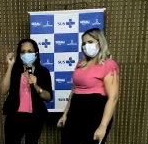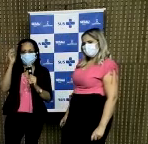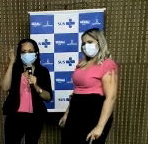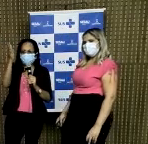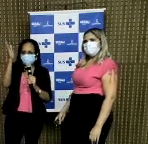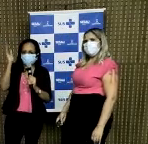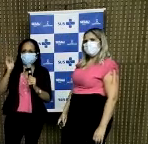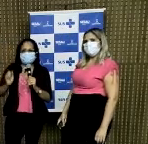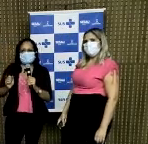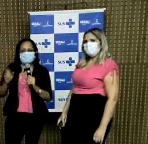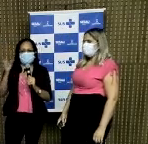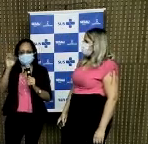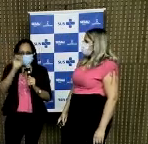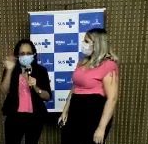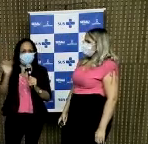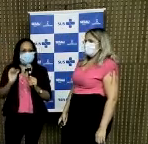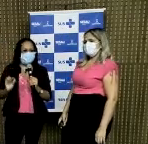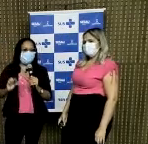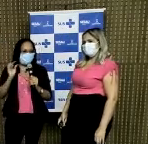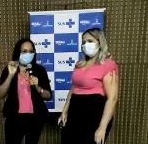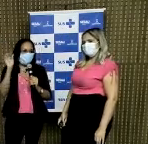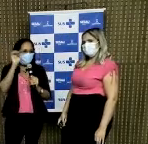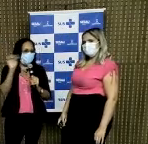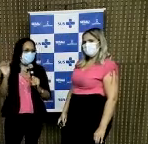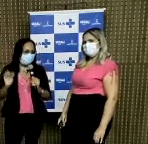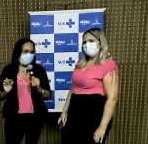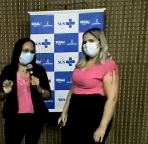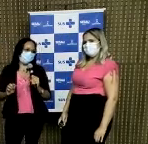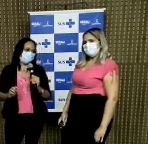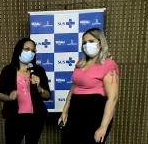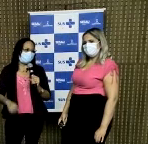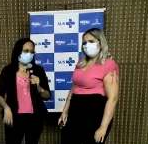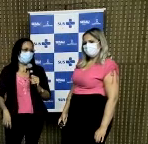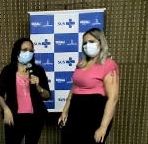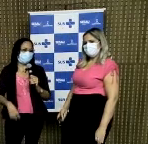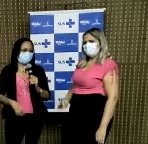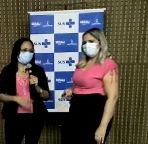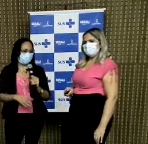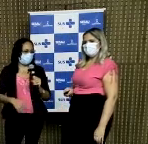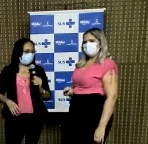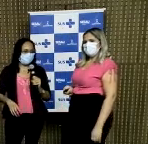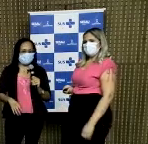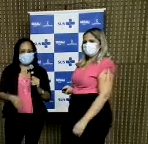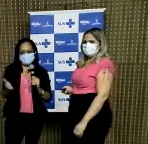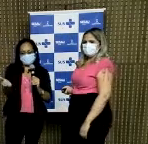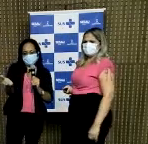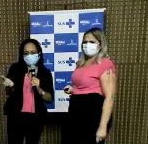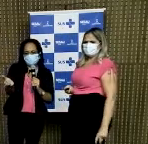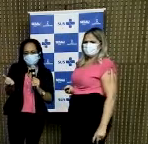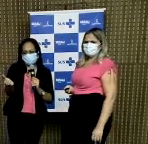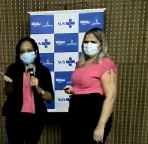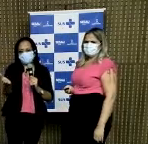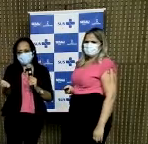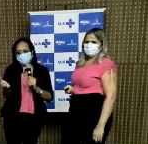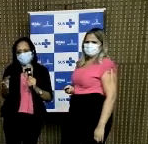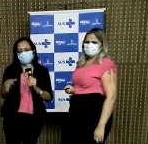acho que com o Dr. Túlio, né, o erro está mesmo no campo onde a gente estava digitando a glicada, tá? Então, acabamos